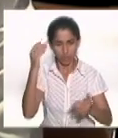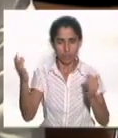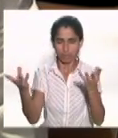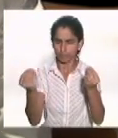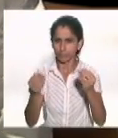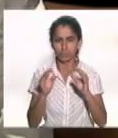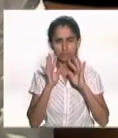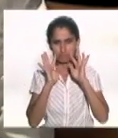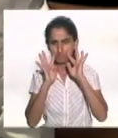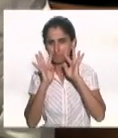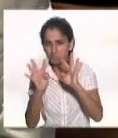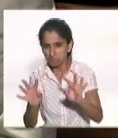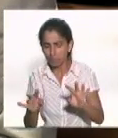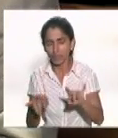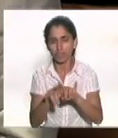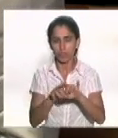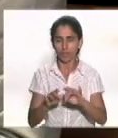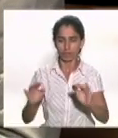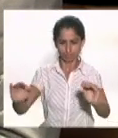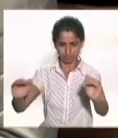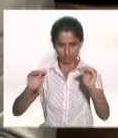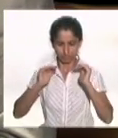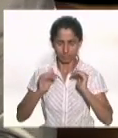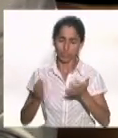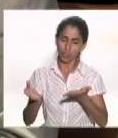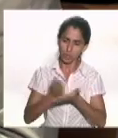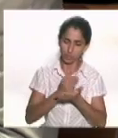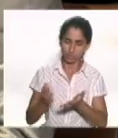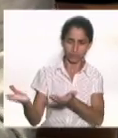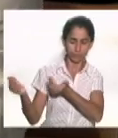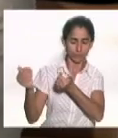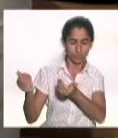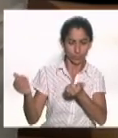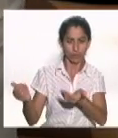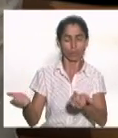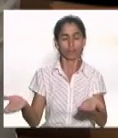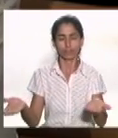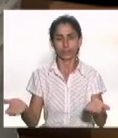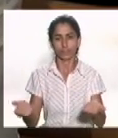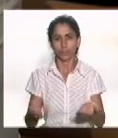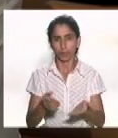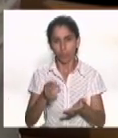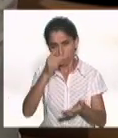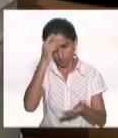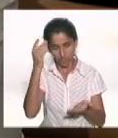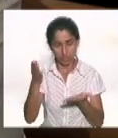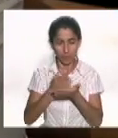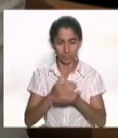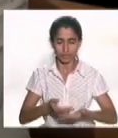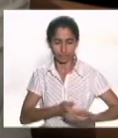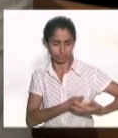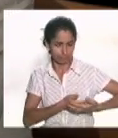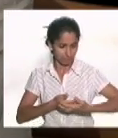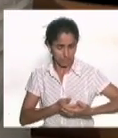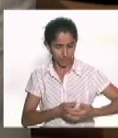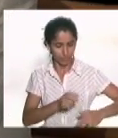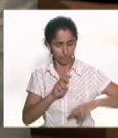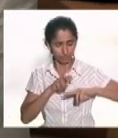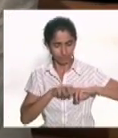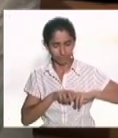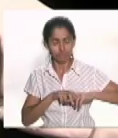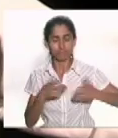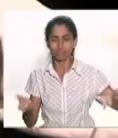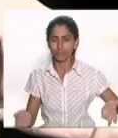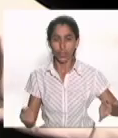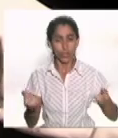admirando, te respeitando e pessoas... É, tão jovens, né? Jovens, mas é pessoas que você pegou no colo e tá aqui hoje